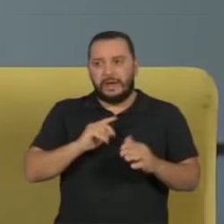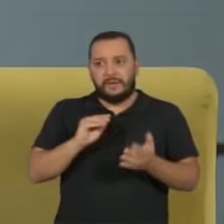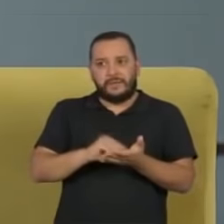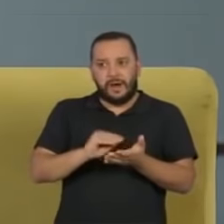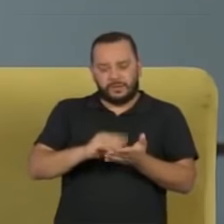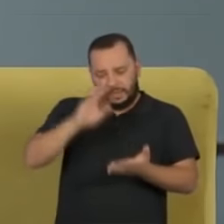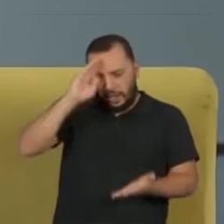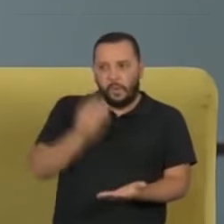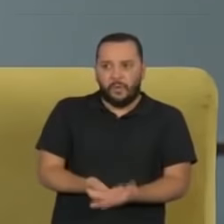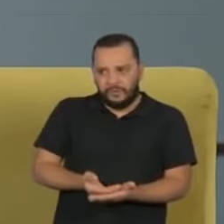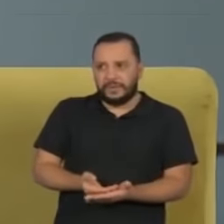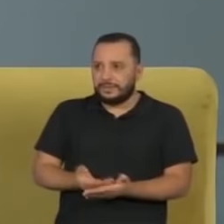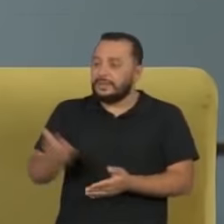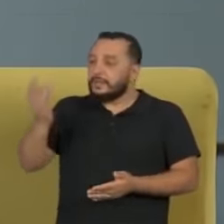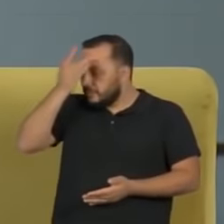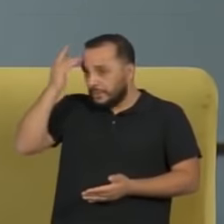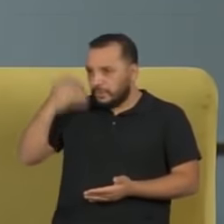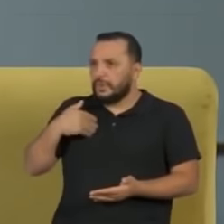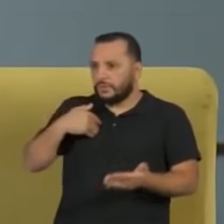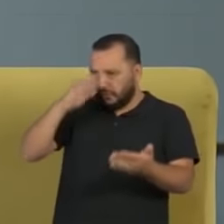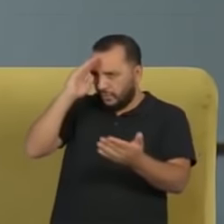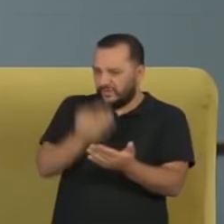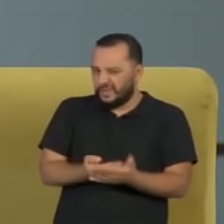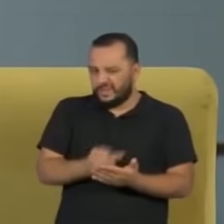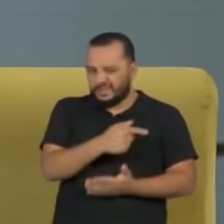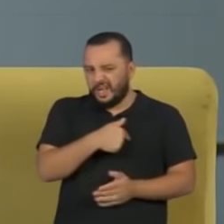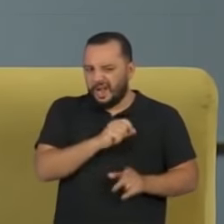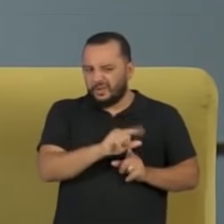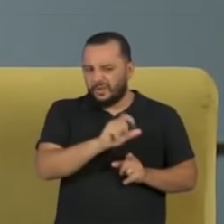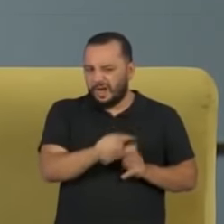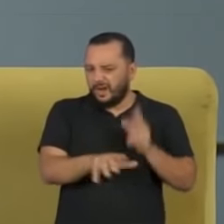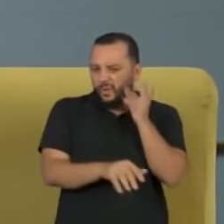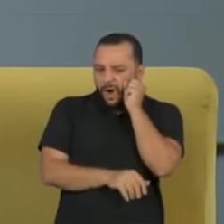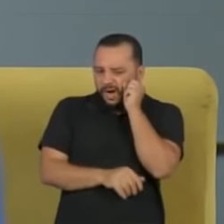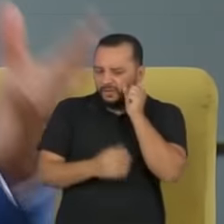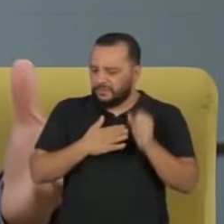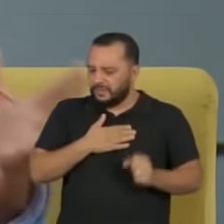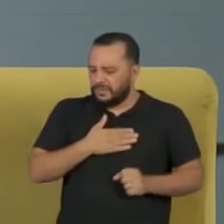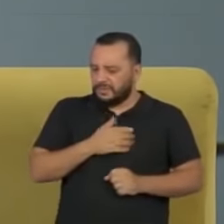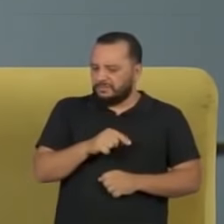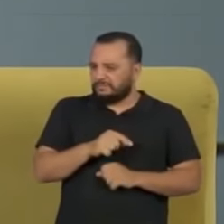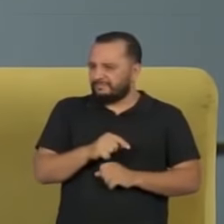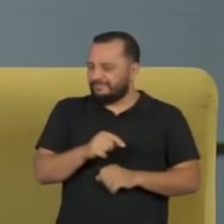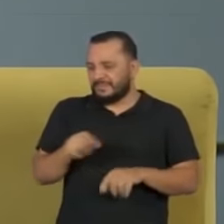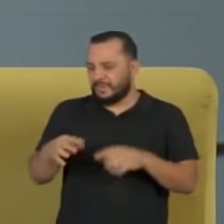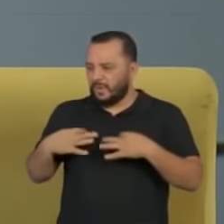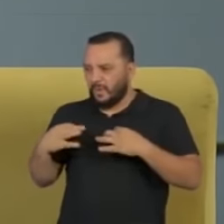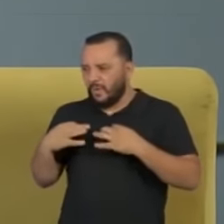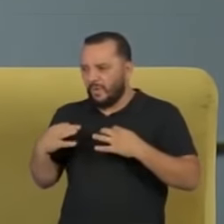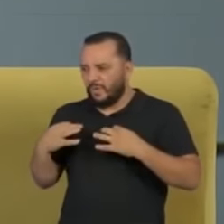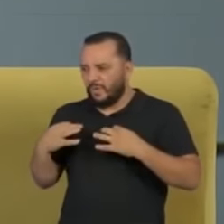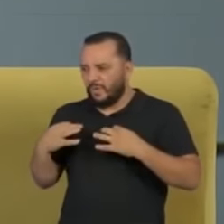as pessoas estão confiando em ceder o seu quarto para um desconhecido, em compartilhar, enfim, uma peça de roupa. E eu acho que isso está